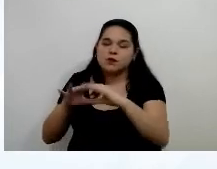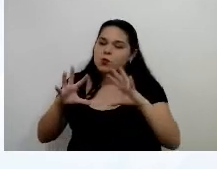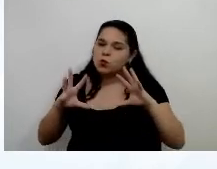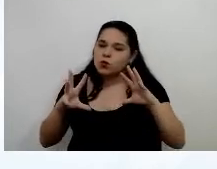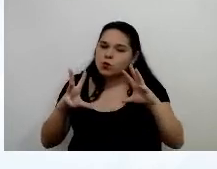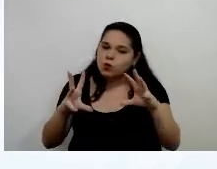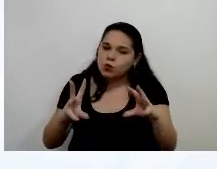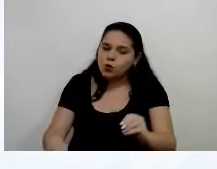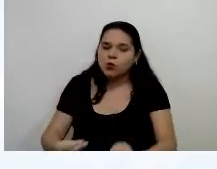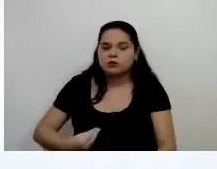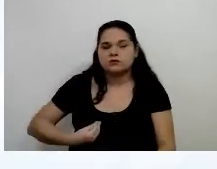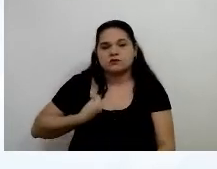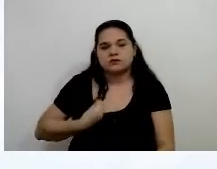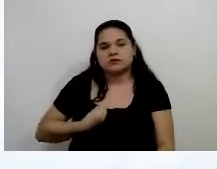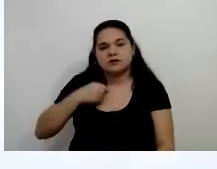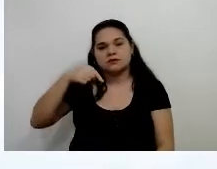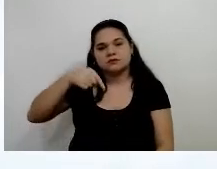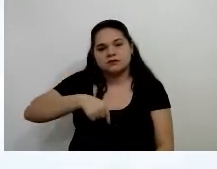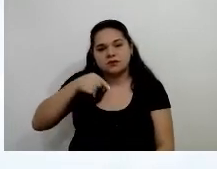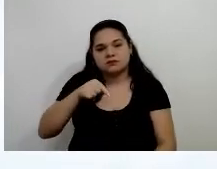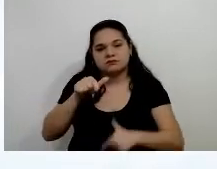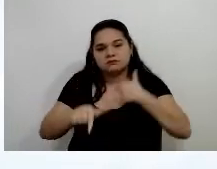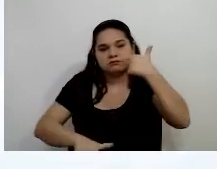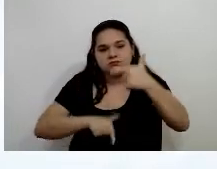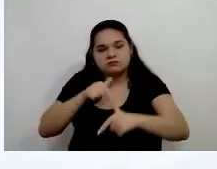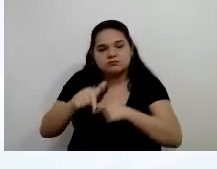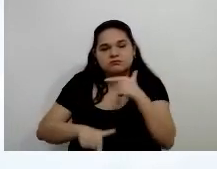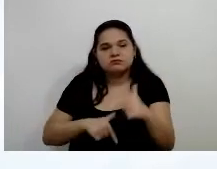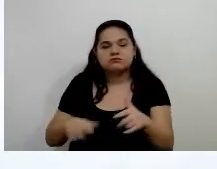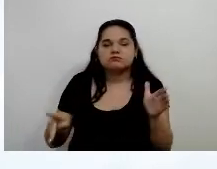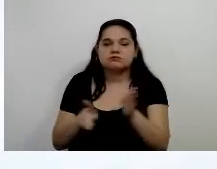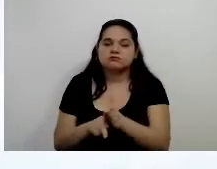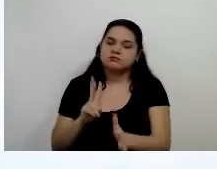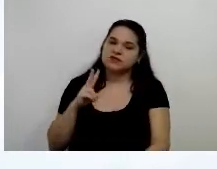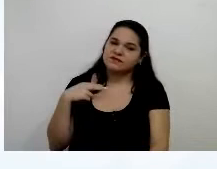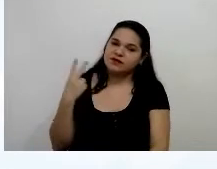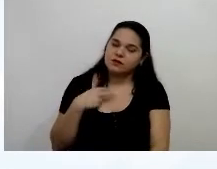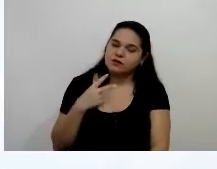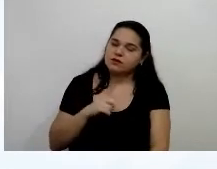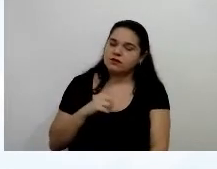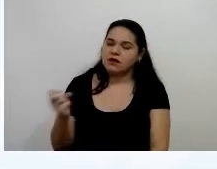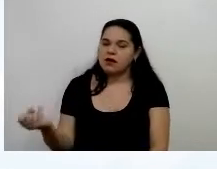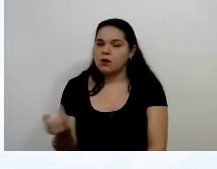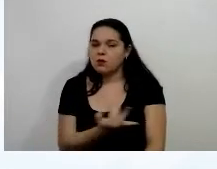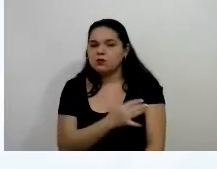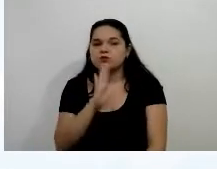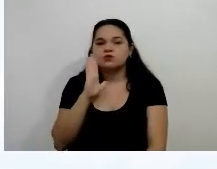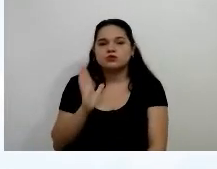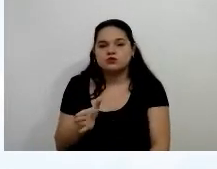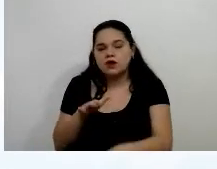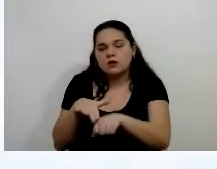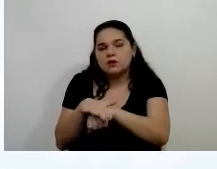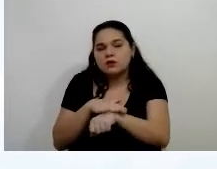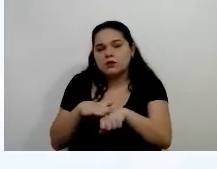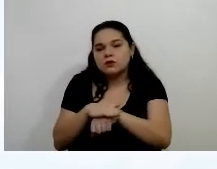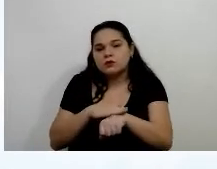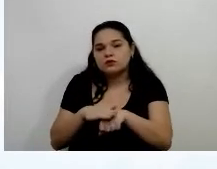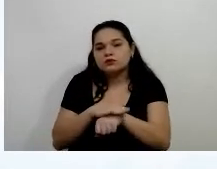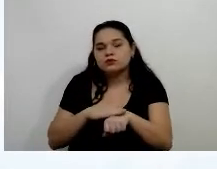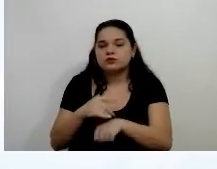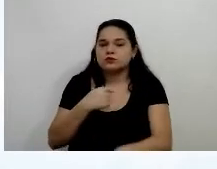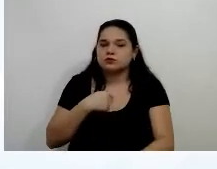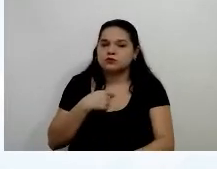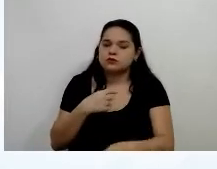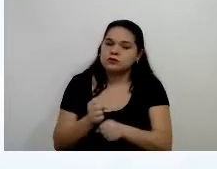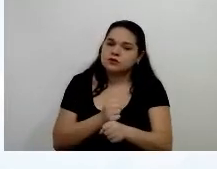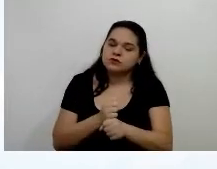estão hoje no exercício das suas funções. Alguns deles estiveram comigo lá de 2000 a 2004,